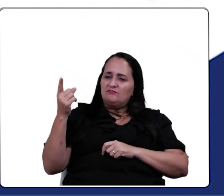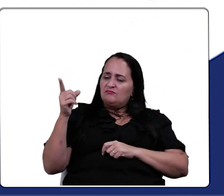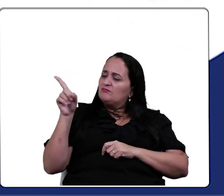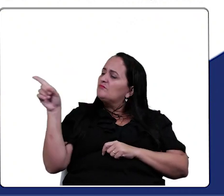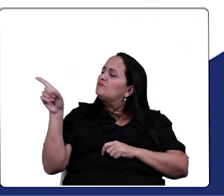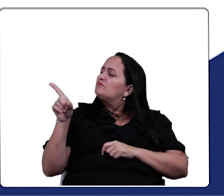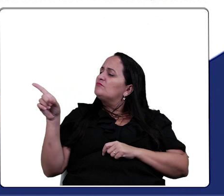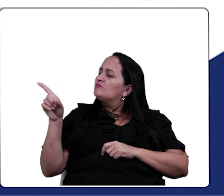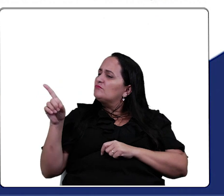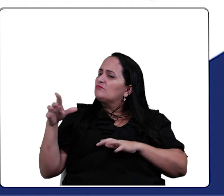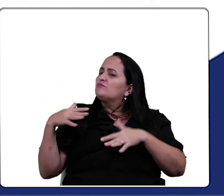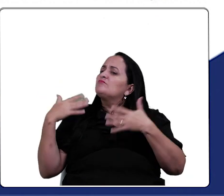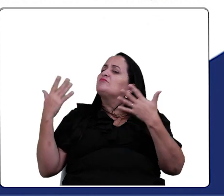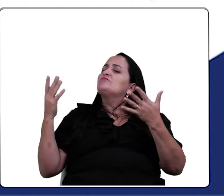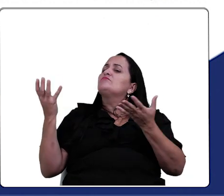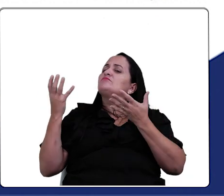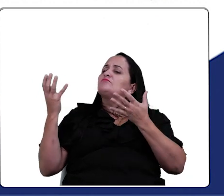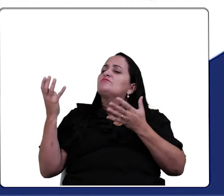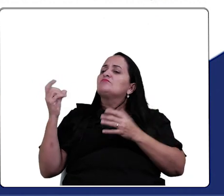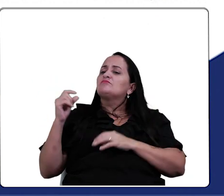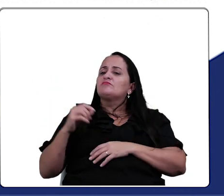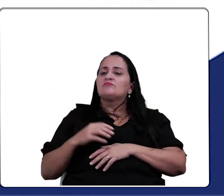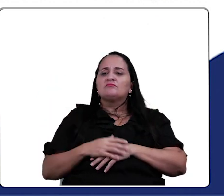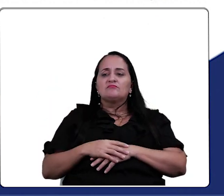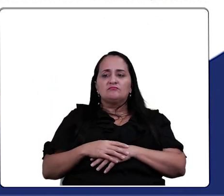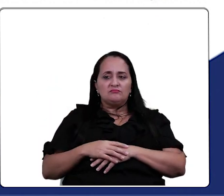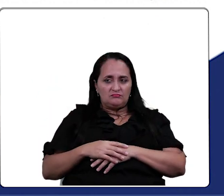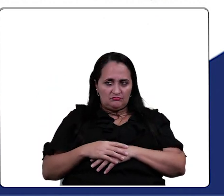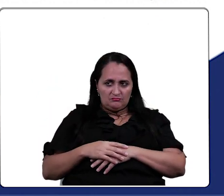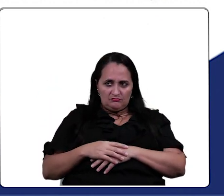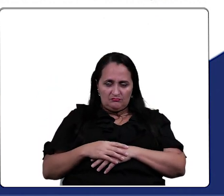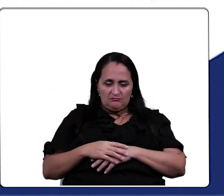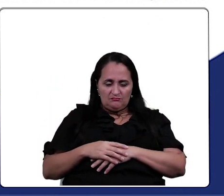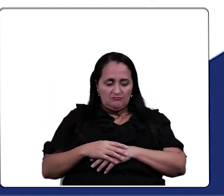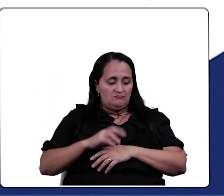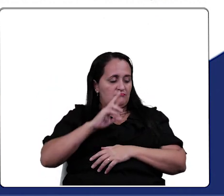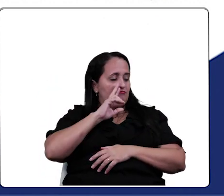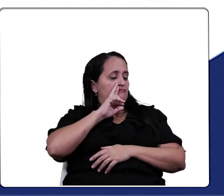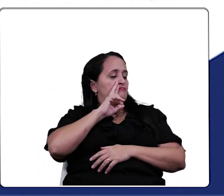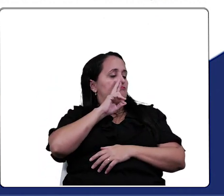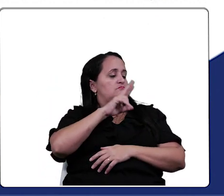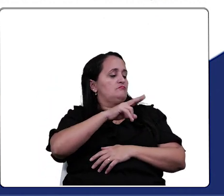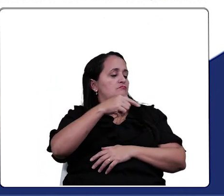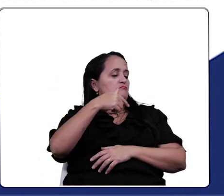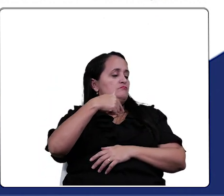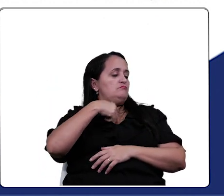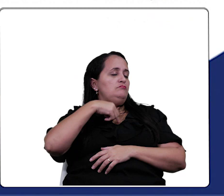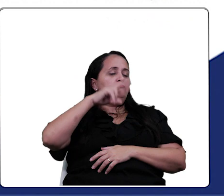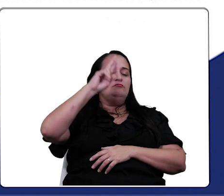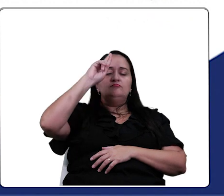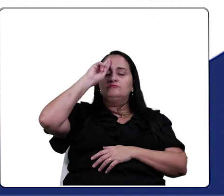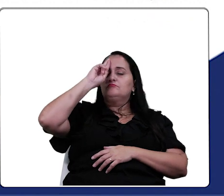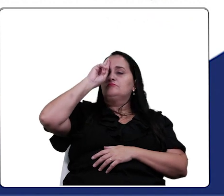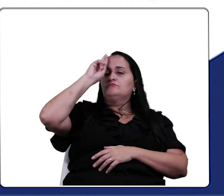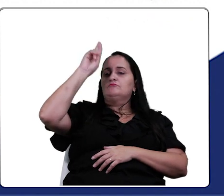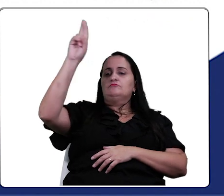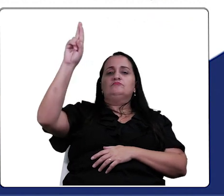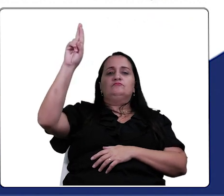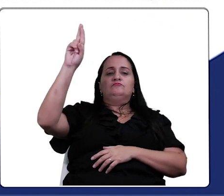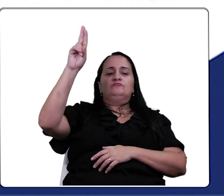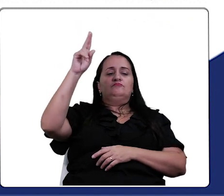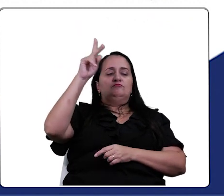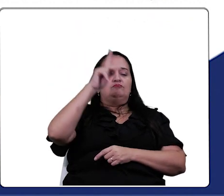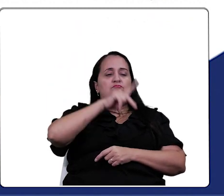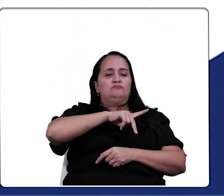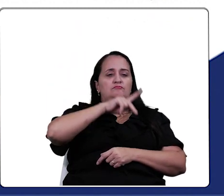e tu, Artuzinho, quer ser o quê? E olha que Artuzinho responde O patrão da professora, do músico,